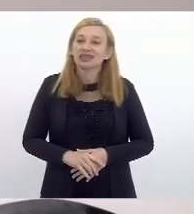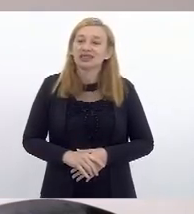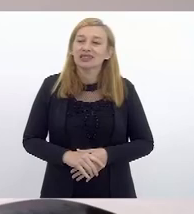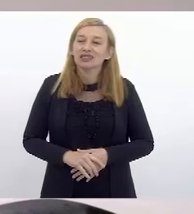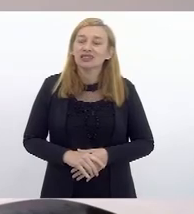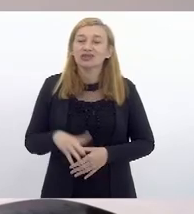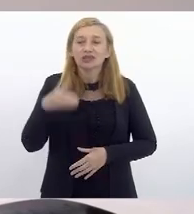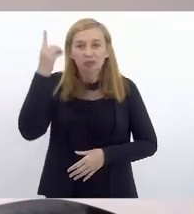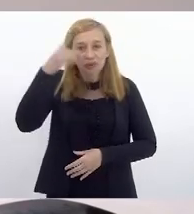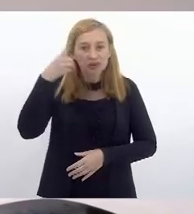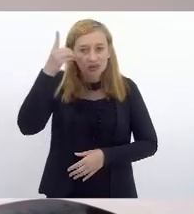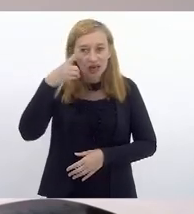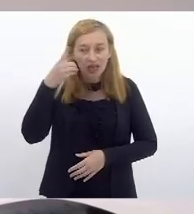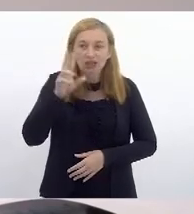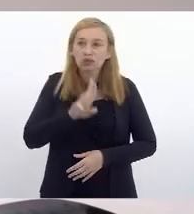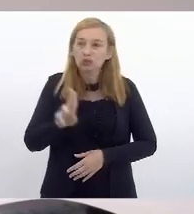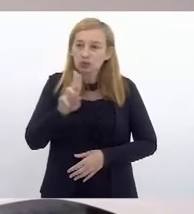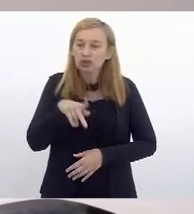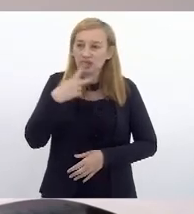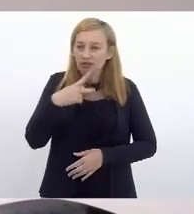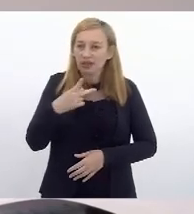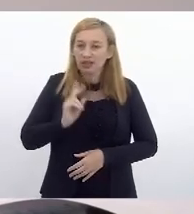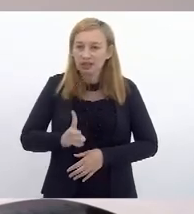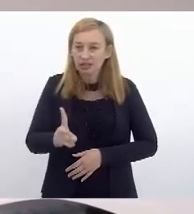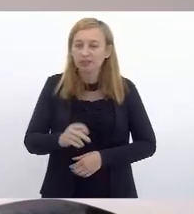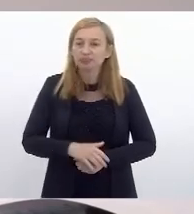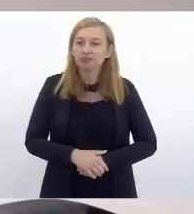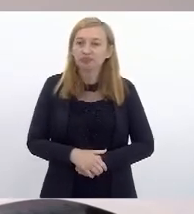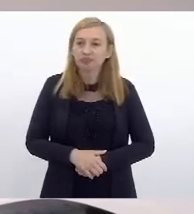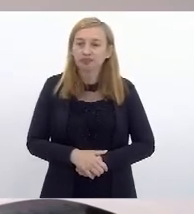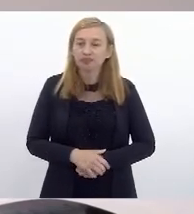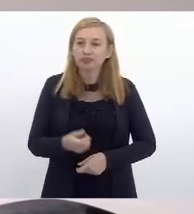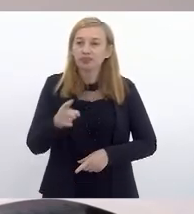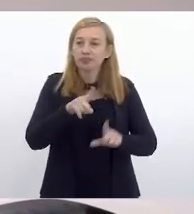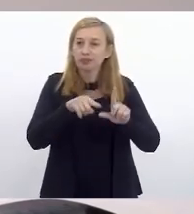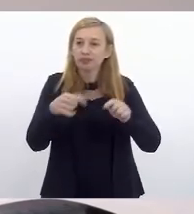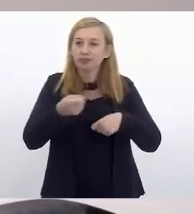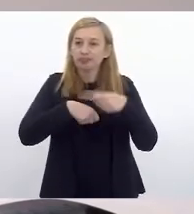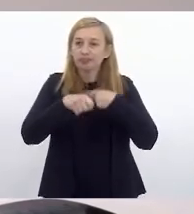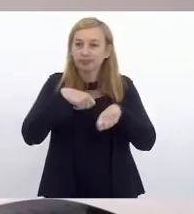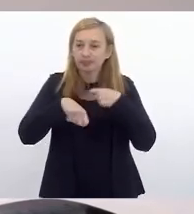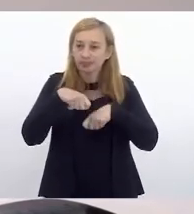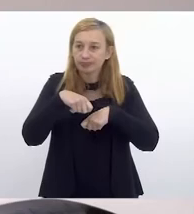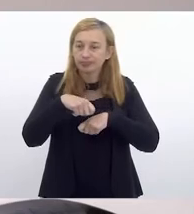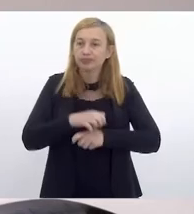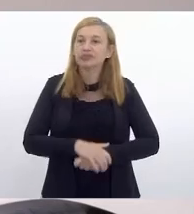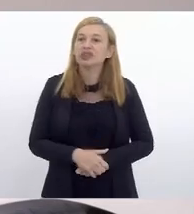Dos deputados que fizeram uso da palavra, etc. E do economista,